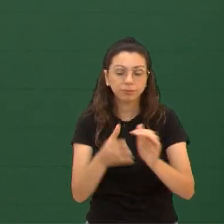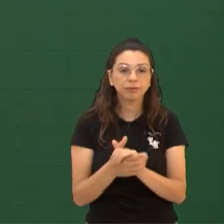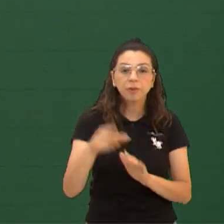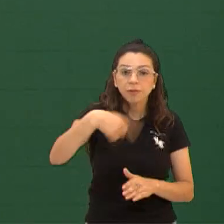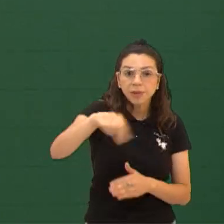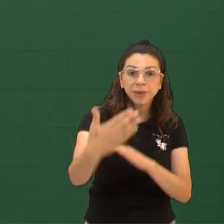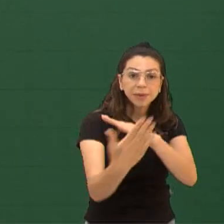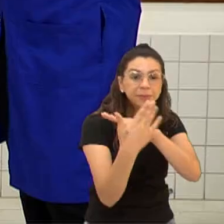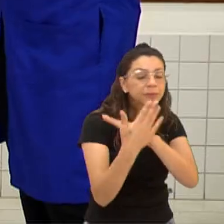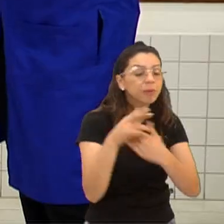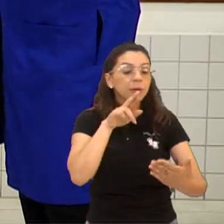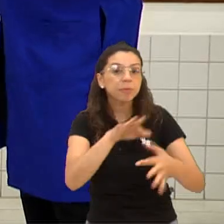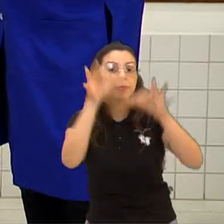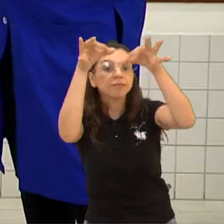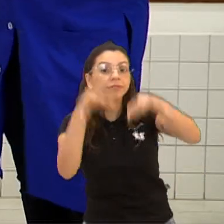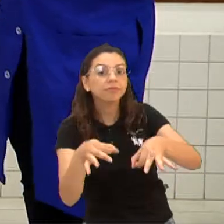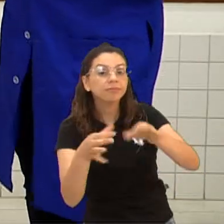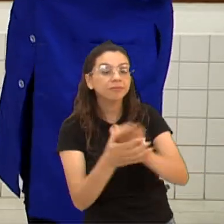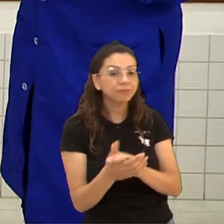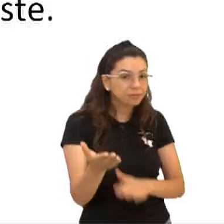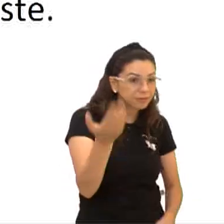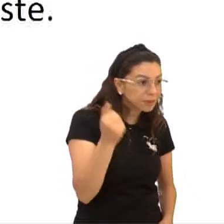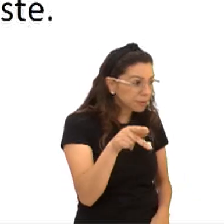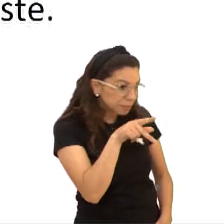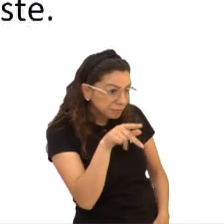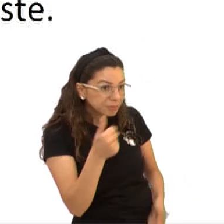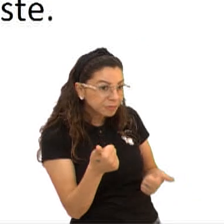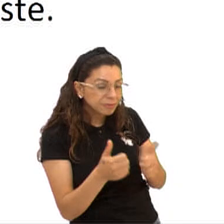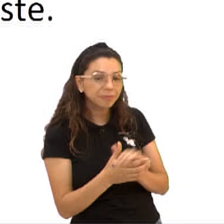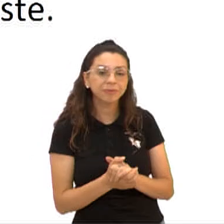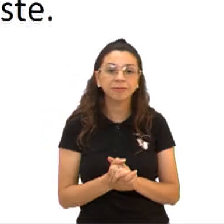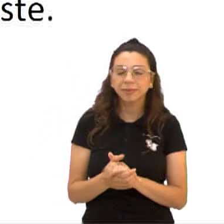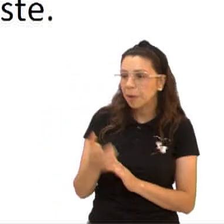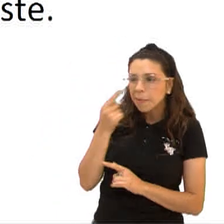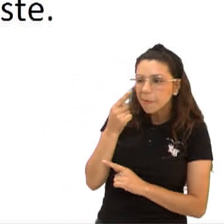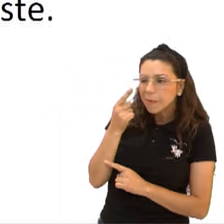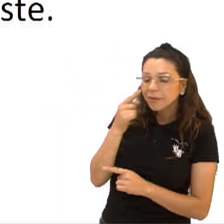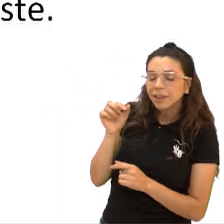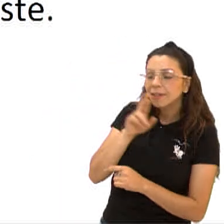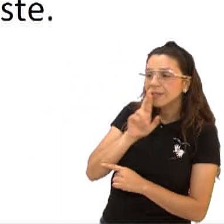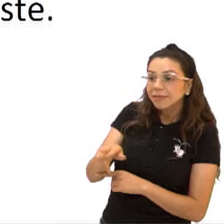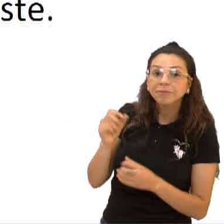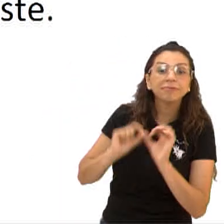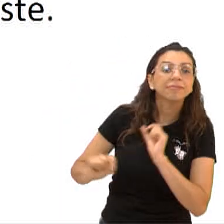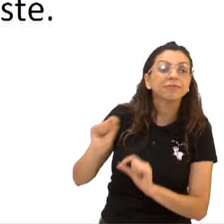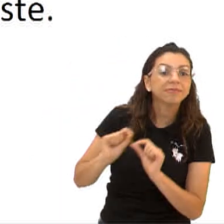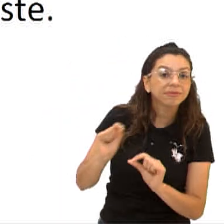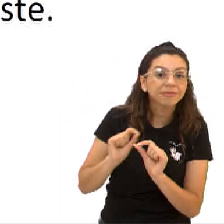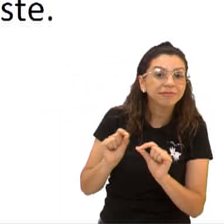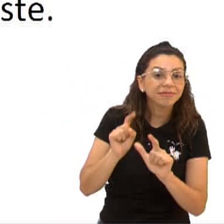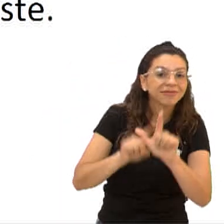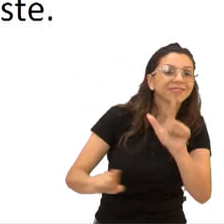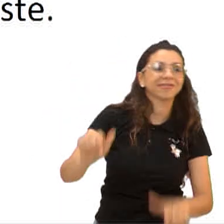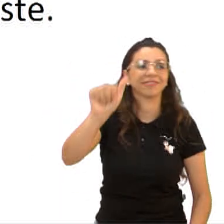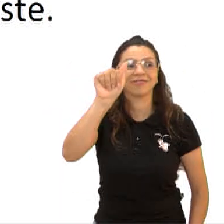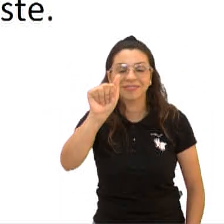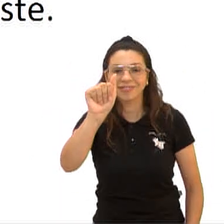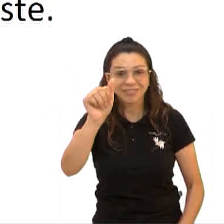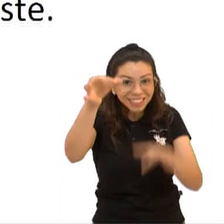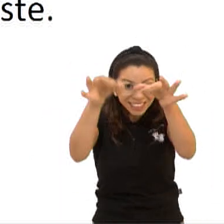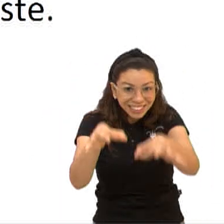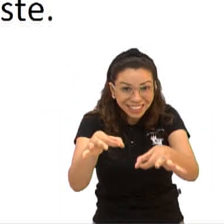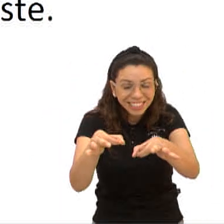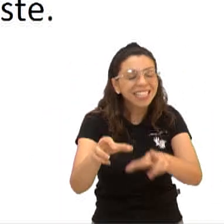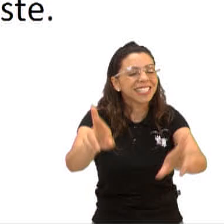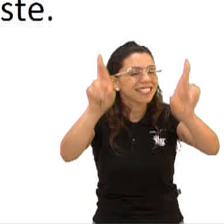ajudem. Qual é a resposta correta? Vamos lá, professora, ver? Vamos ver rapidinho qual a resposta? Letra A. Acertaram aí?